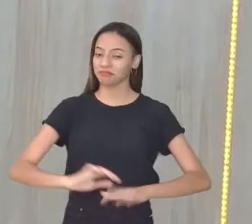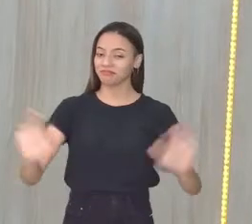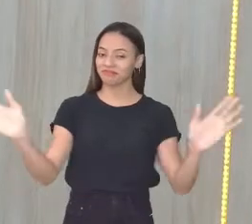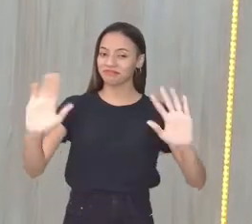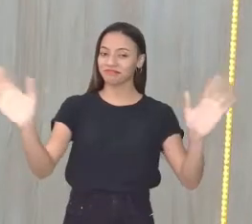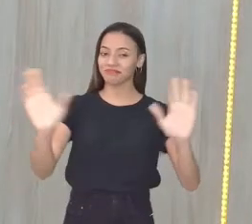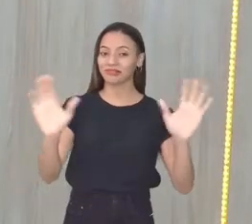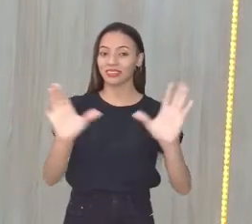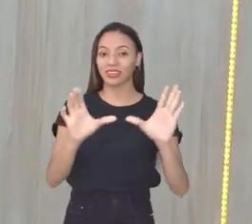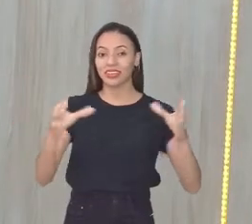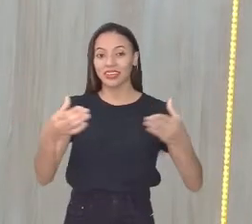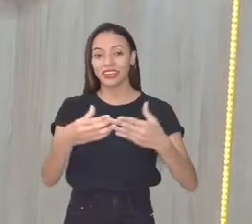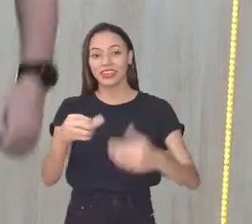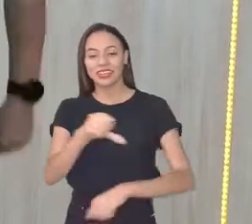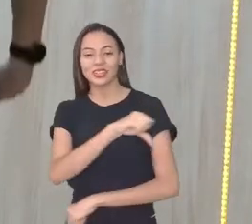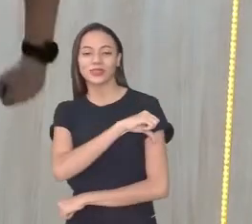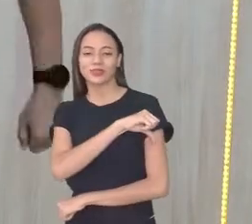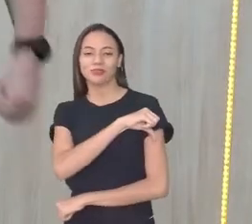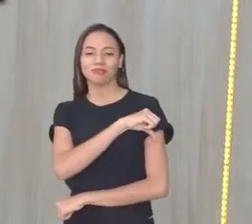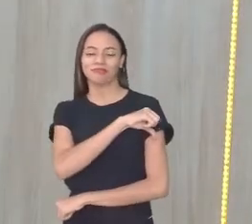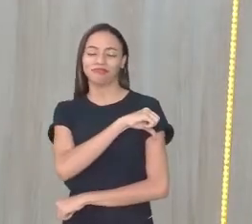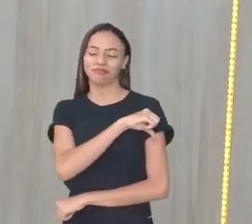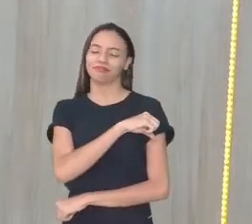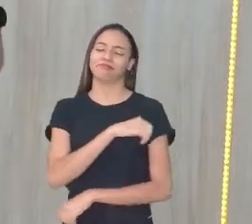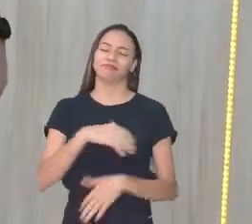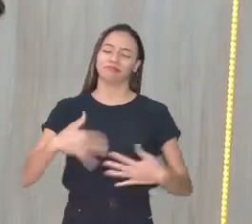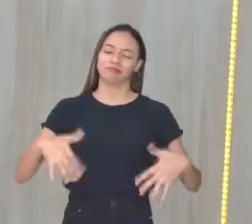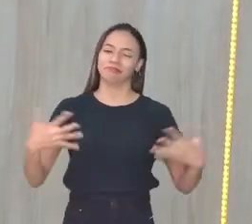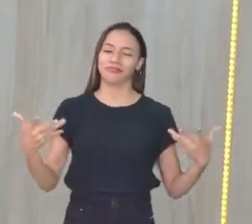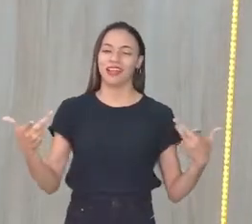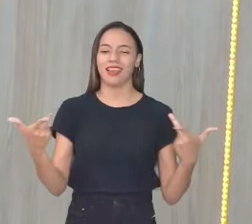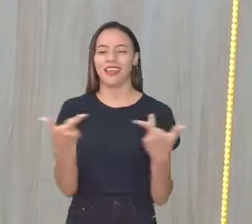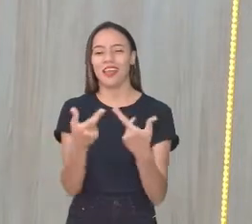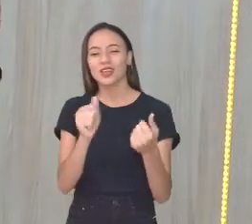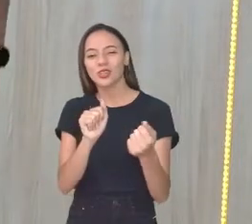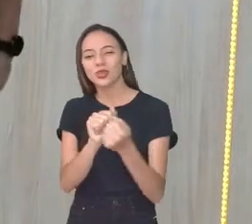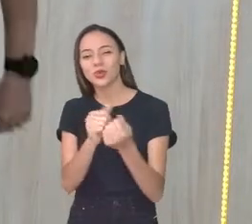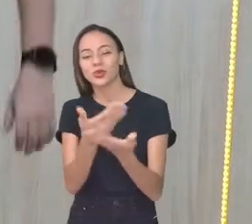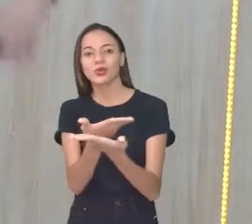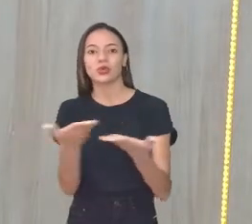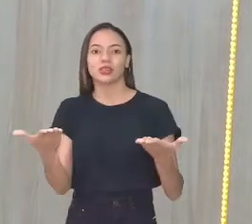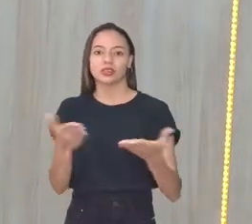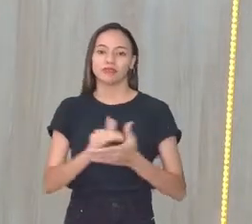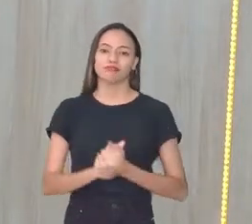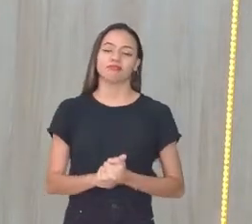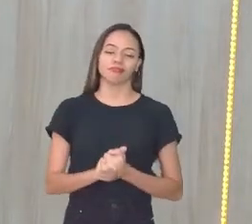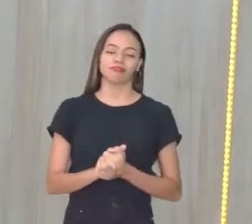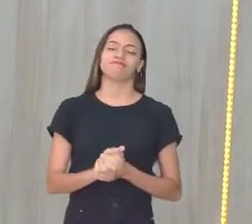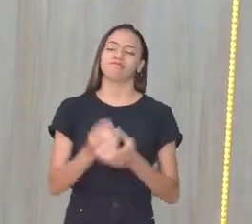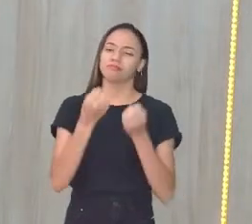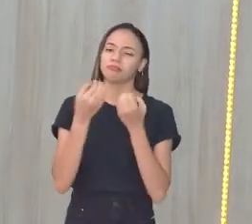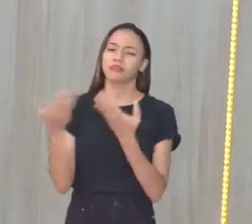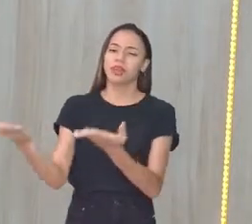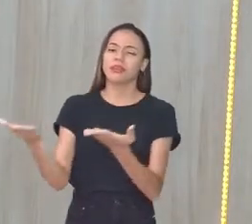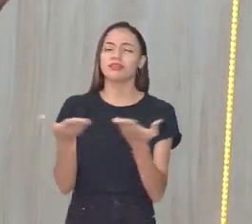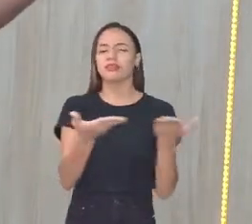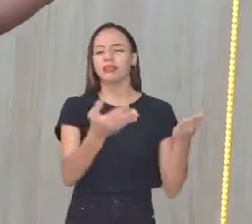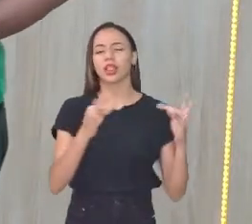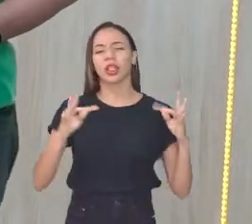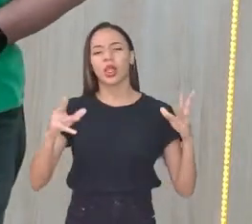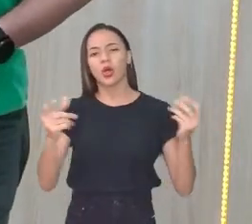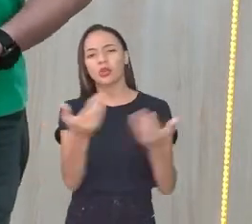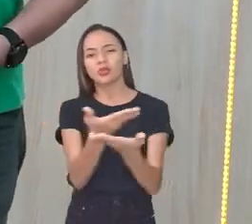Rapaziada do nono ano, que coisa boa estar de volta com vocês hoje. Sejam bem-vindos e bem-vindas, meu